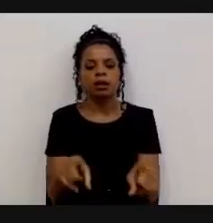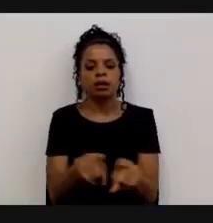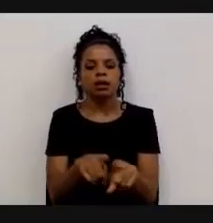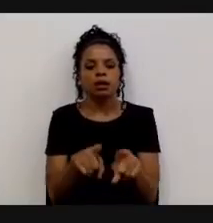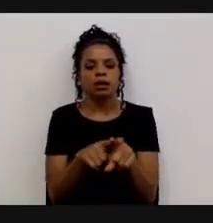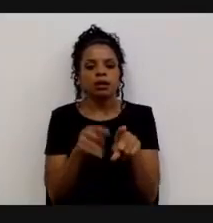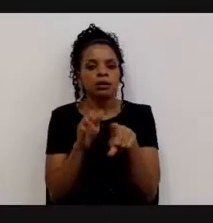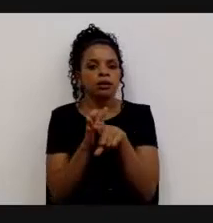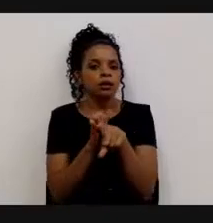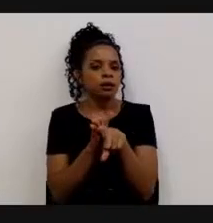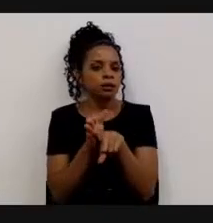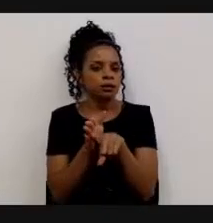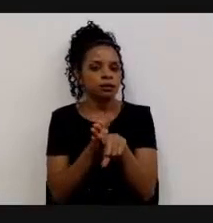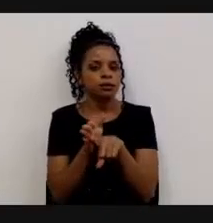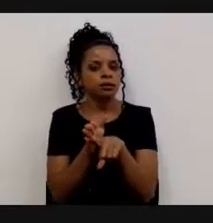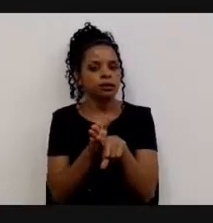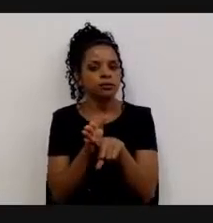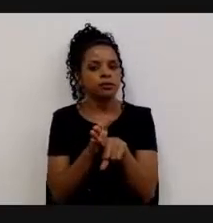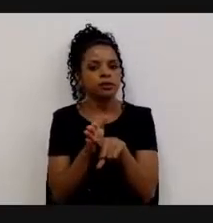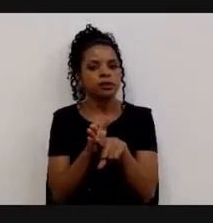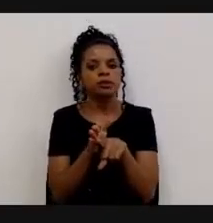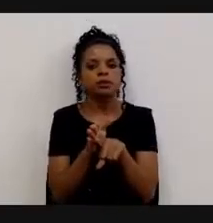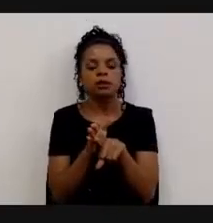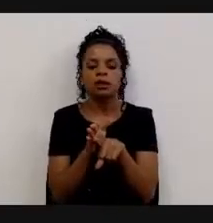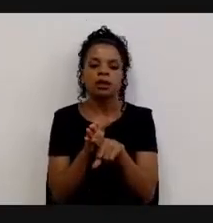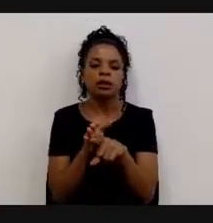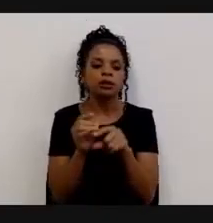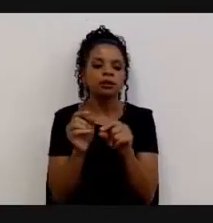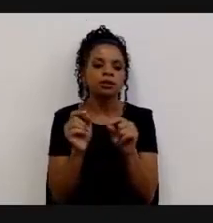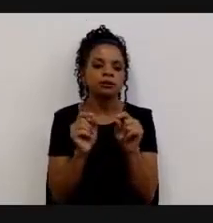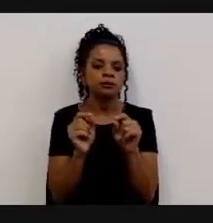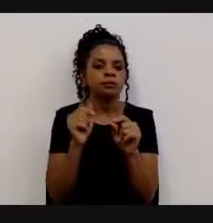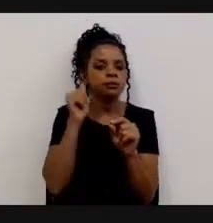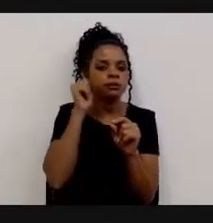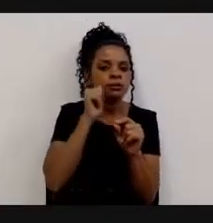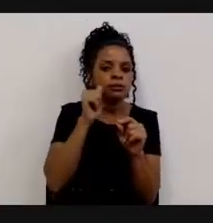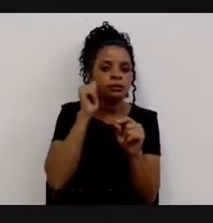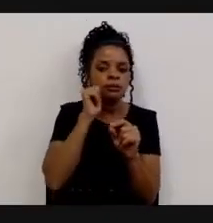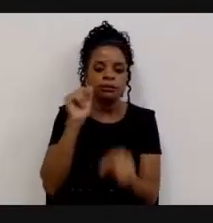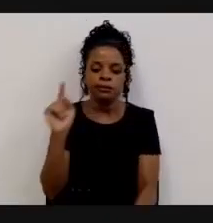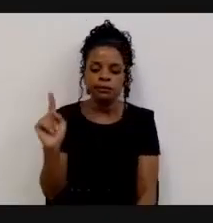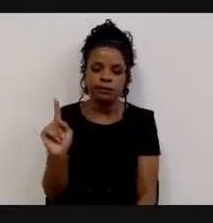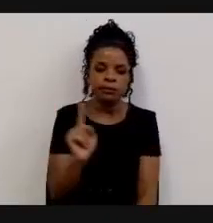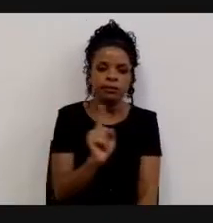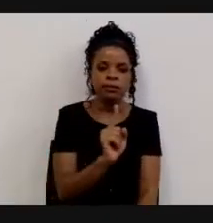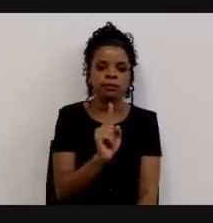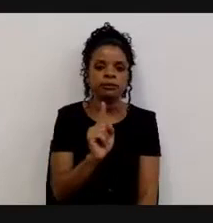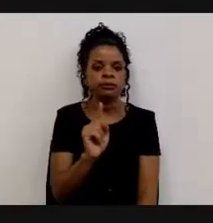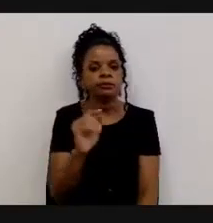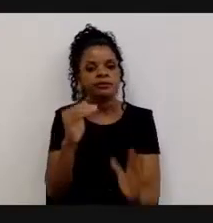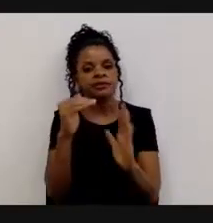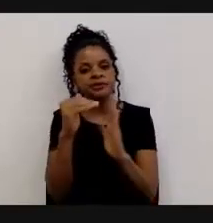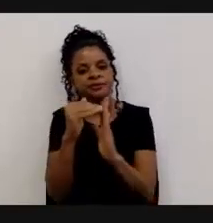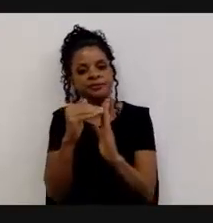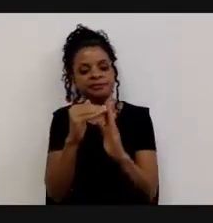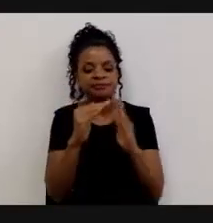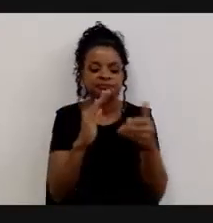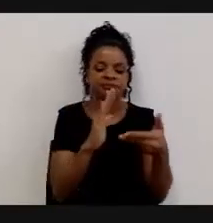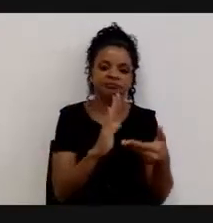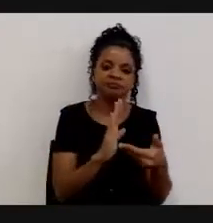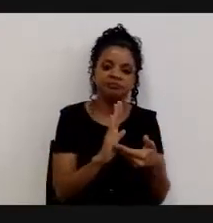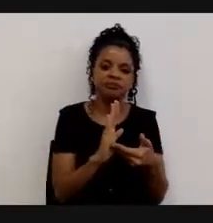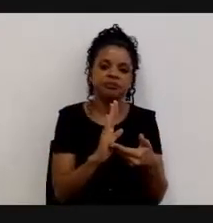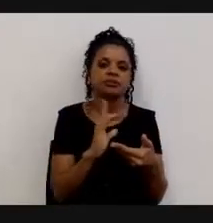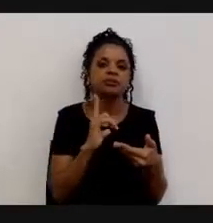investigar a posição que eram destinadas a essas mulheres, porque a partir do momento que elas entram no Senado, entram na Câmara, existem